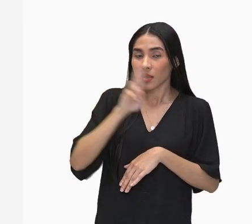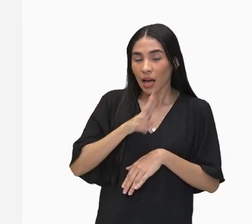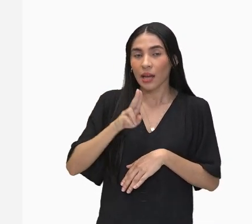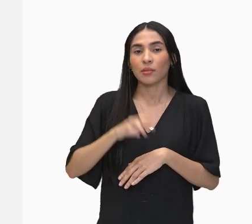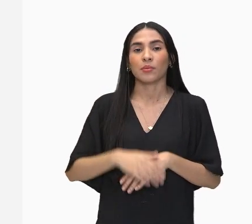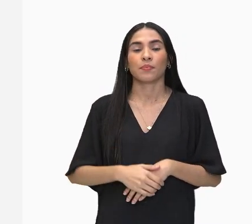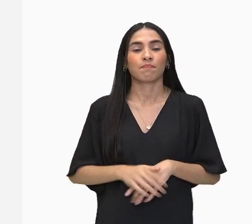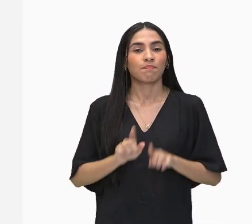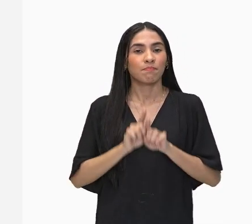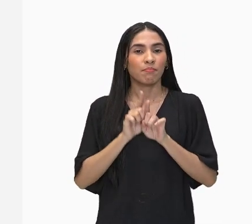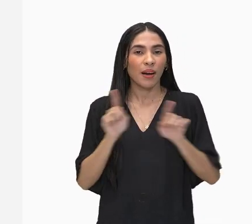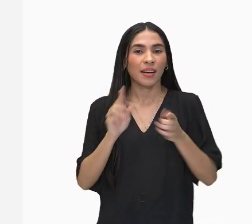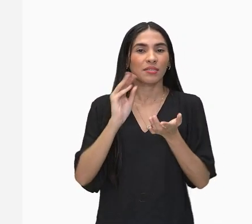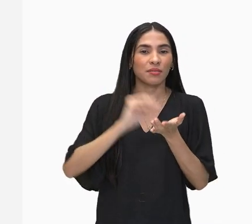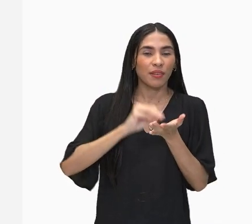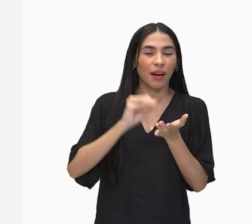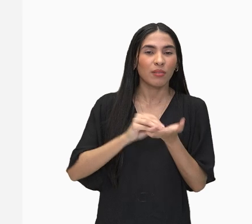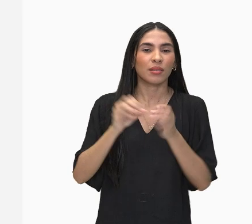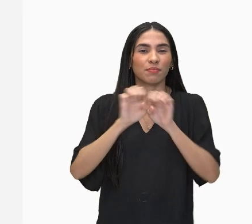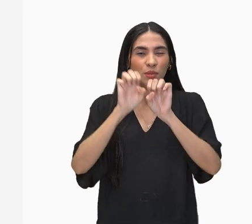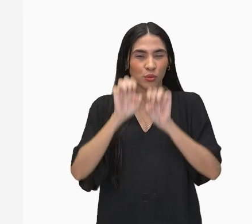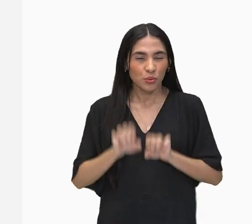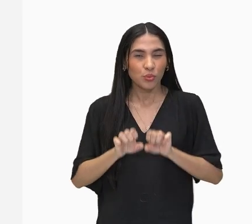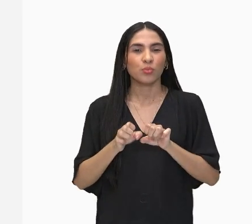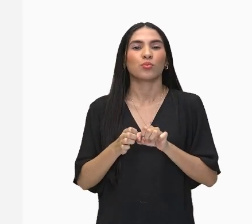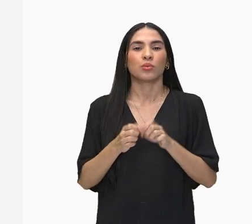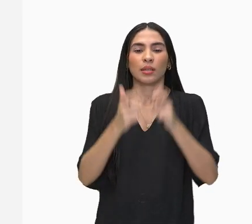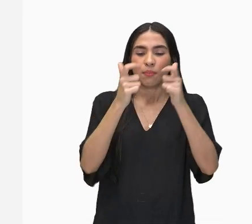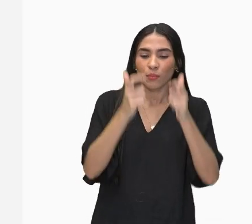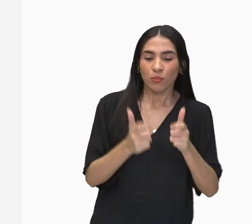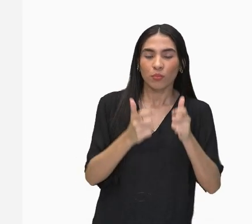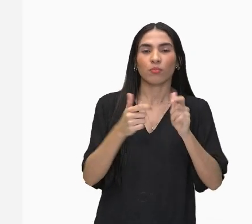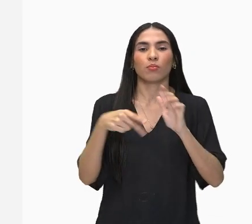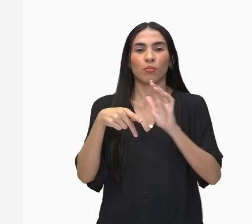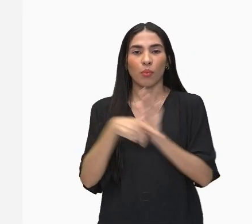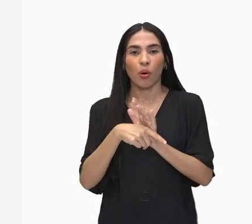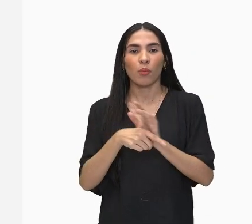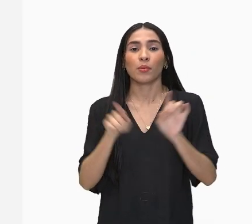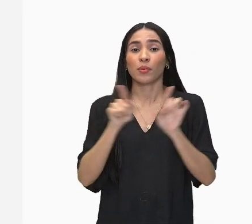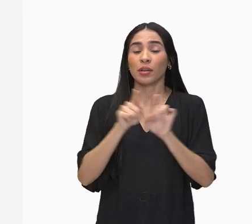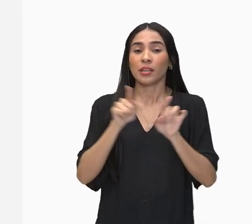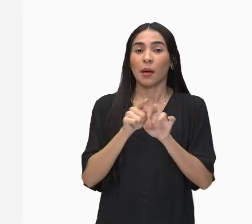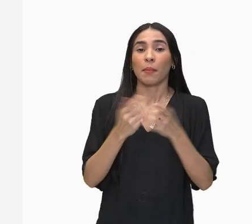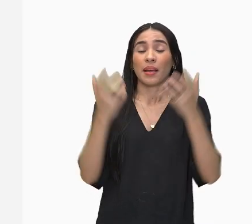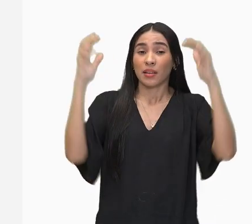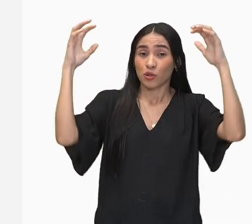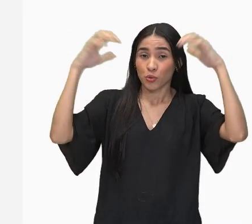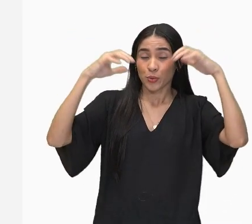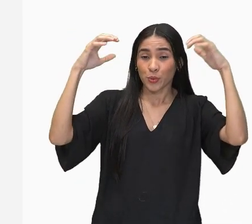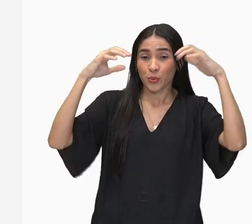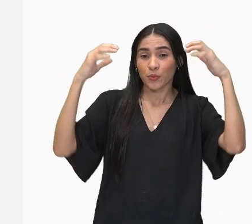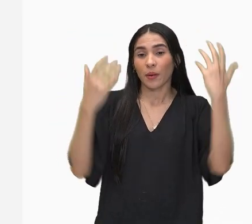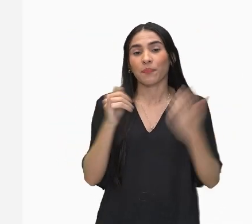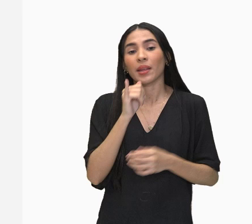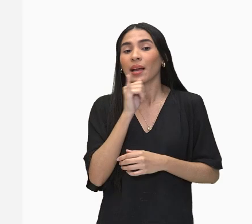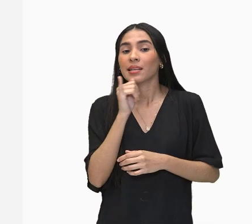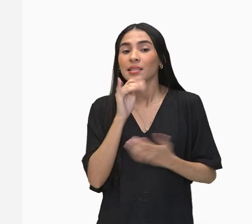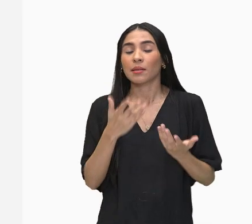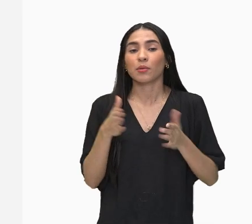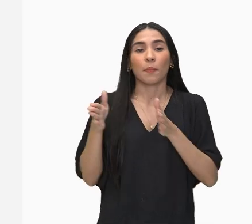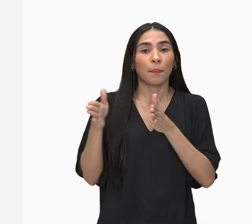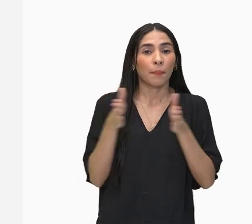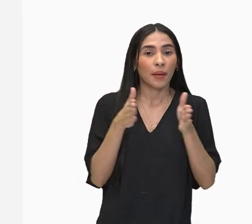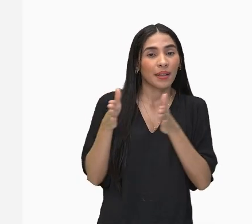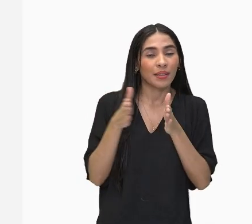mas enfrenta a falta de infraestrutura portuária adequada e a sazonalidade das chuvas, né? Quando a gente tem os